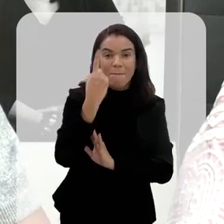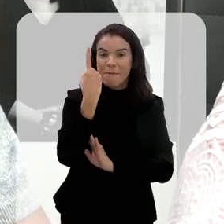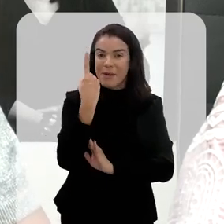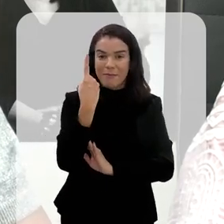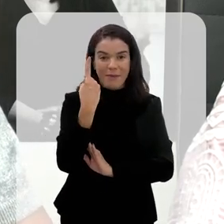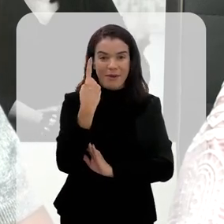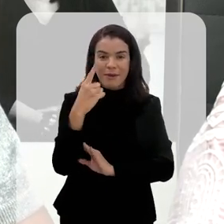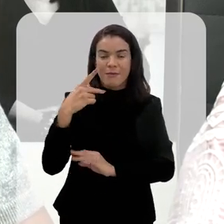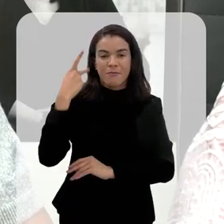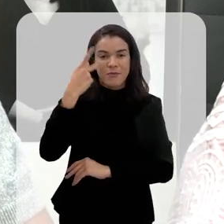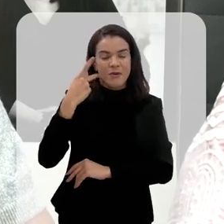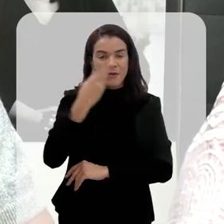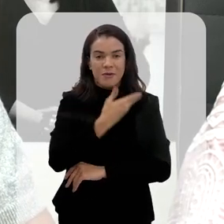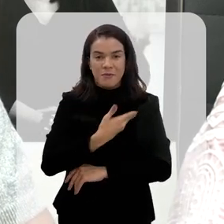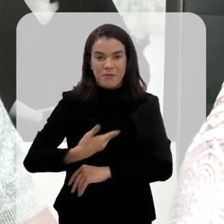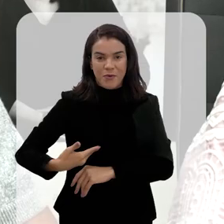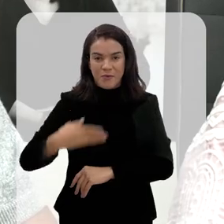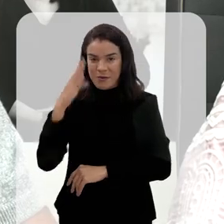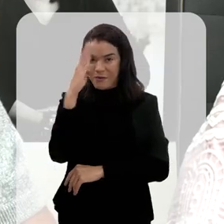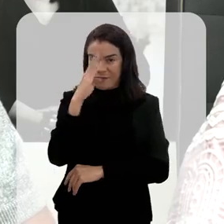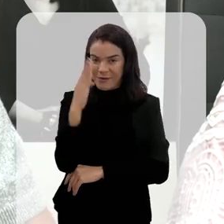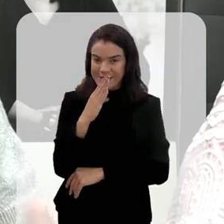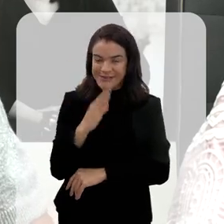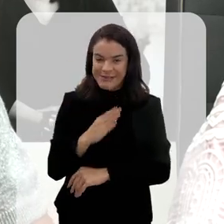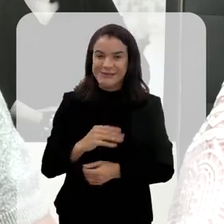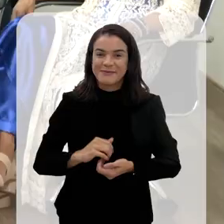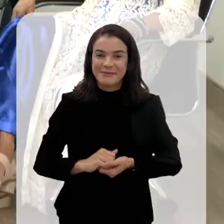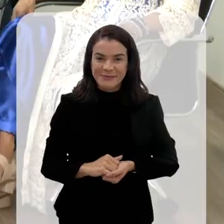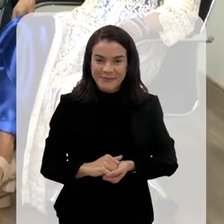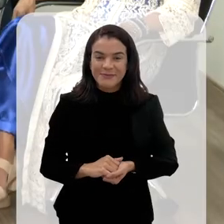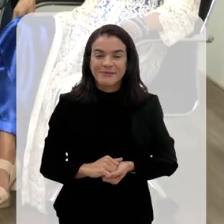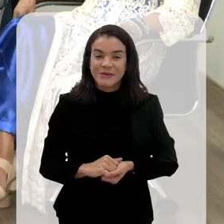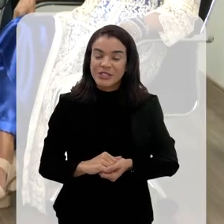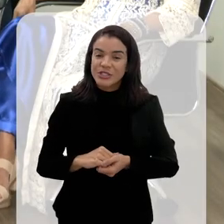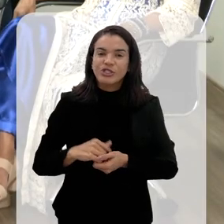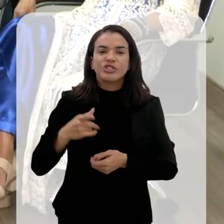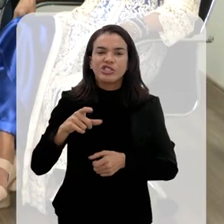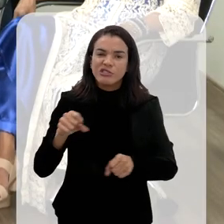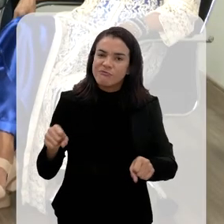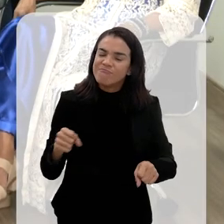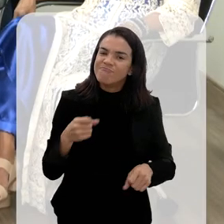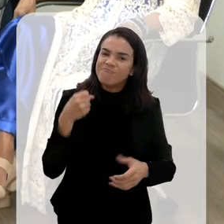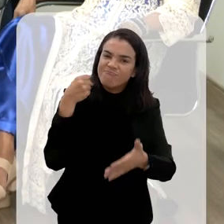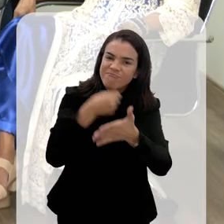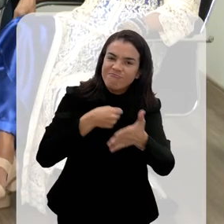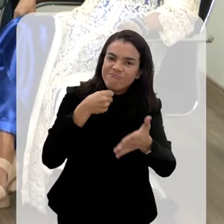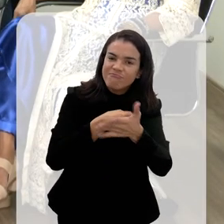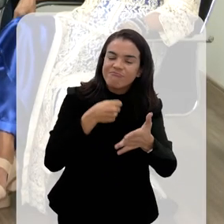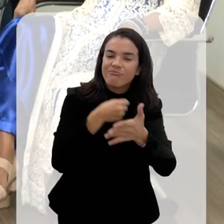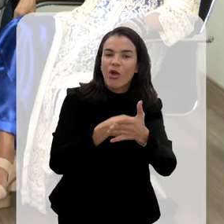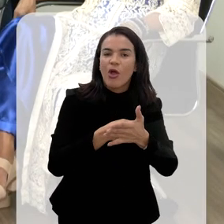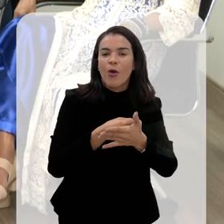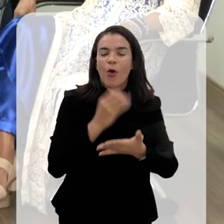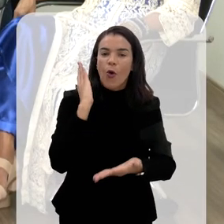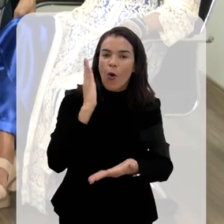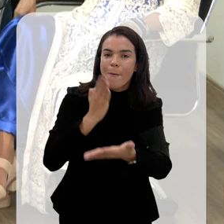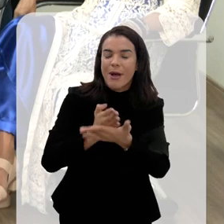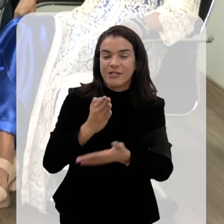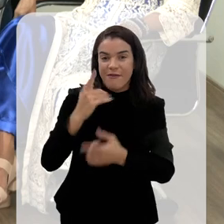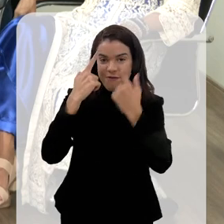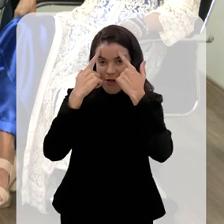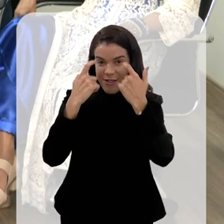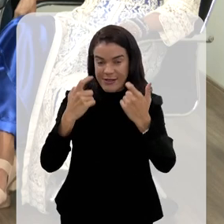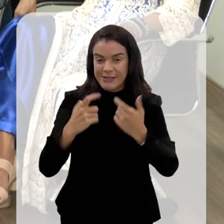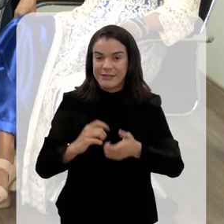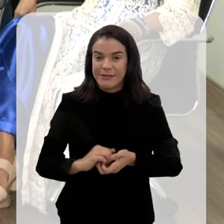Mulher foi a primeira política pública do Brasil, né, de enfrentamento à violência. Então,